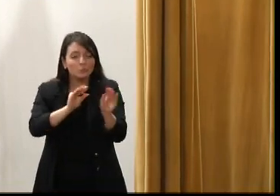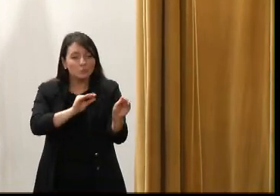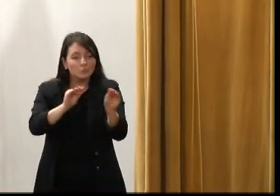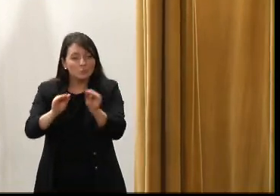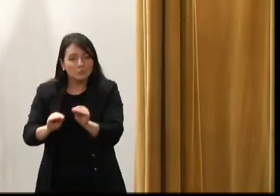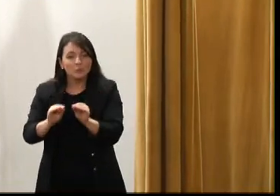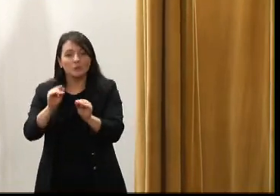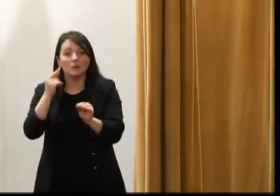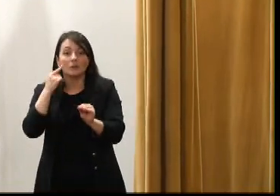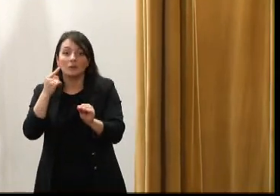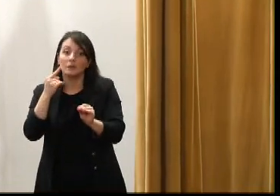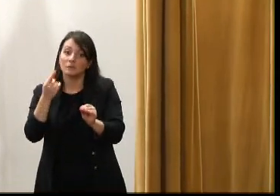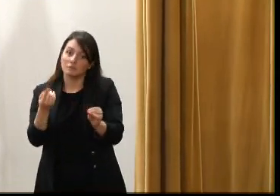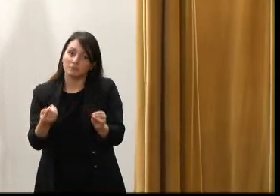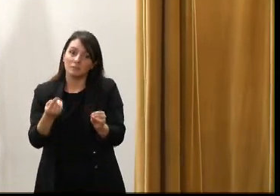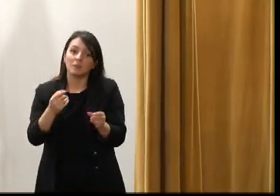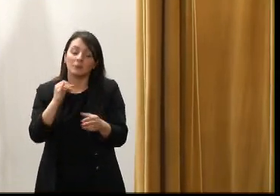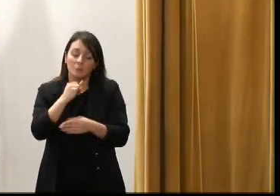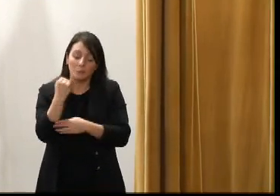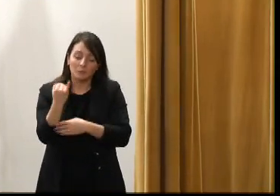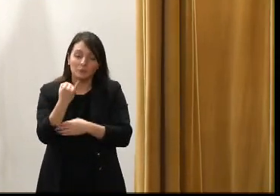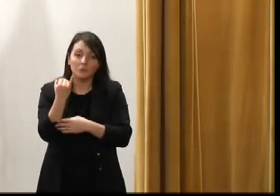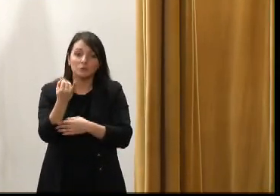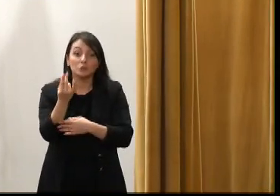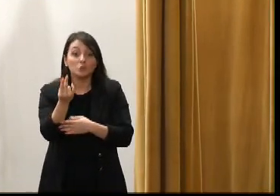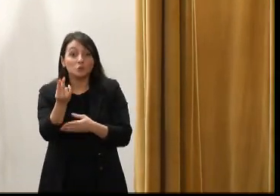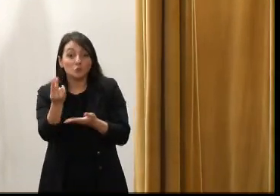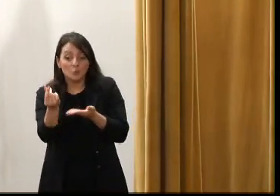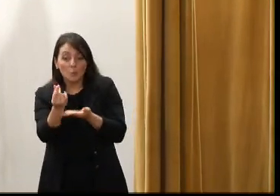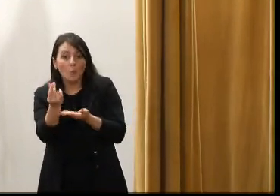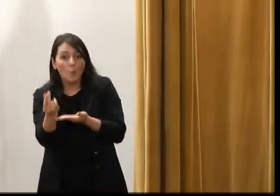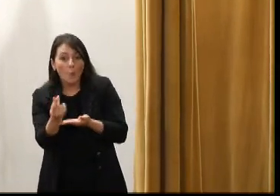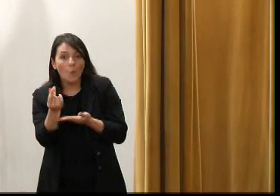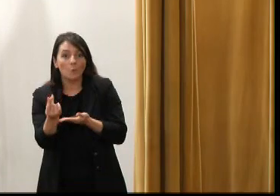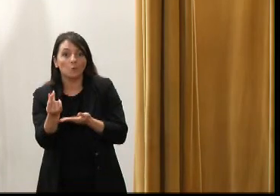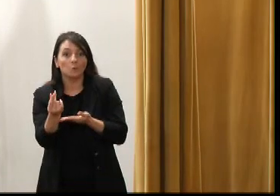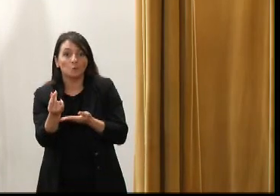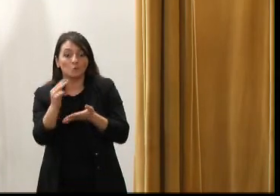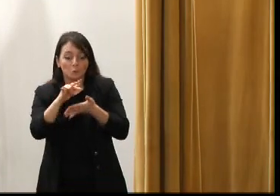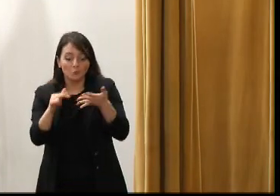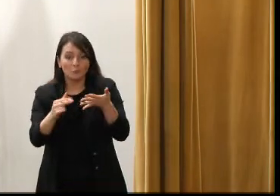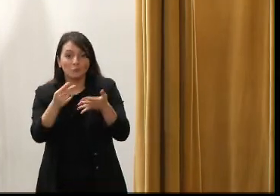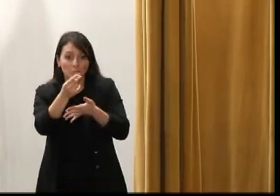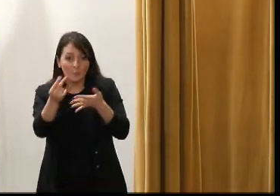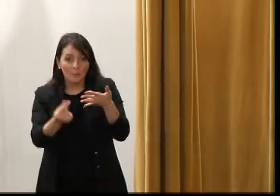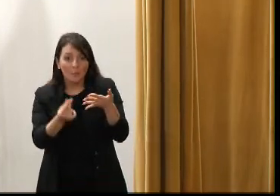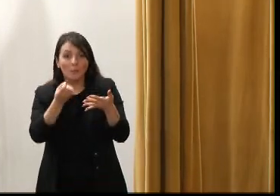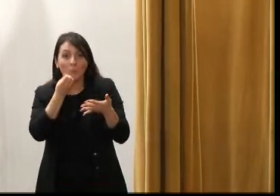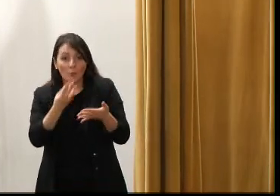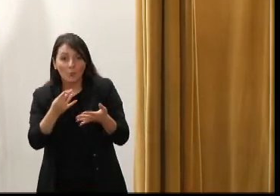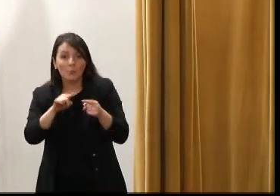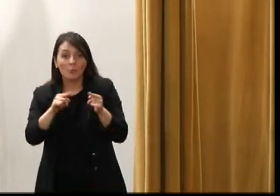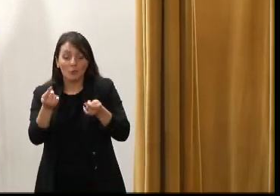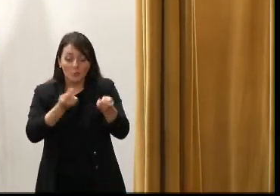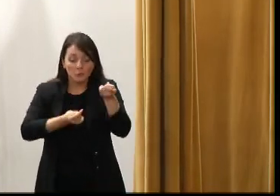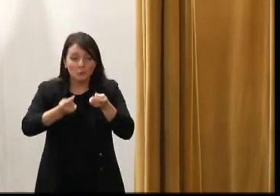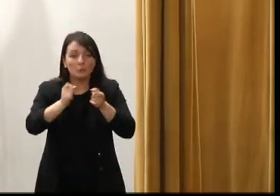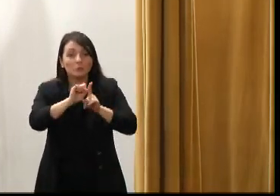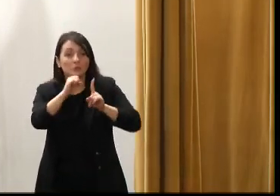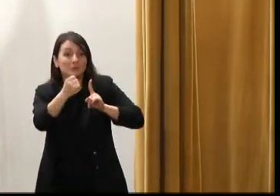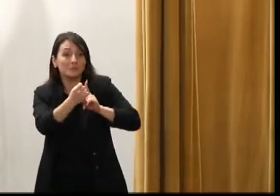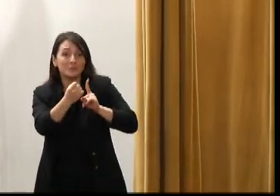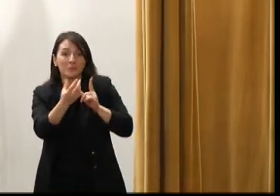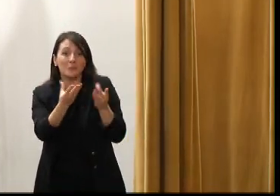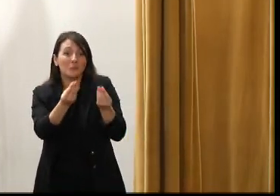alguma, uma medida de custo-benefício econômico, social,